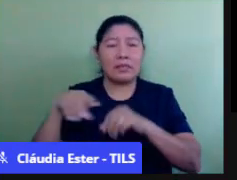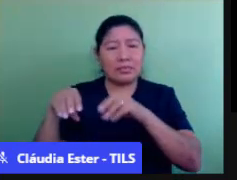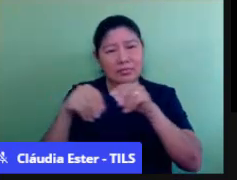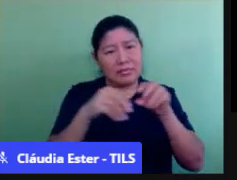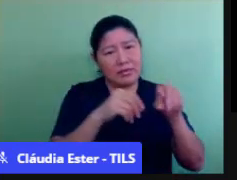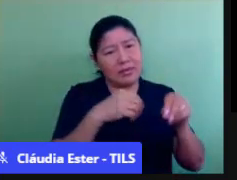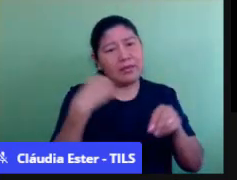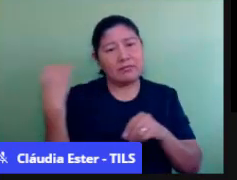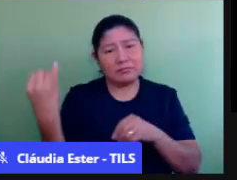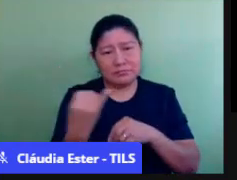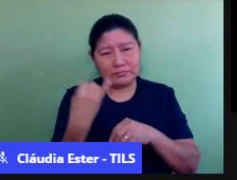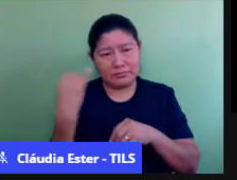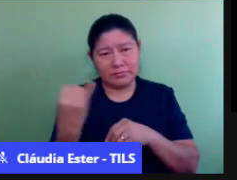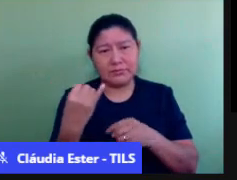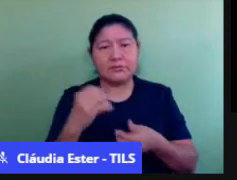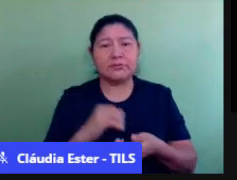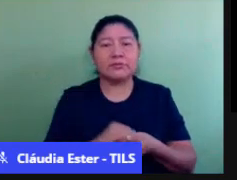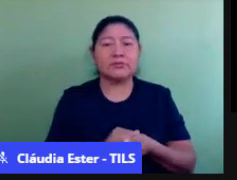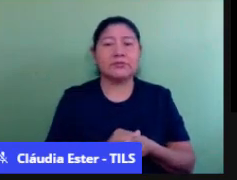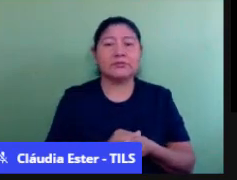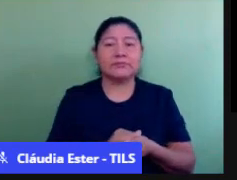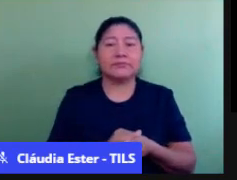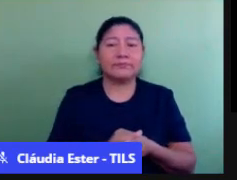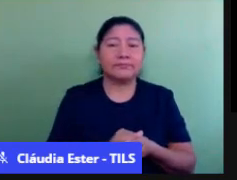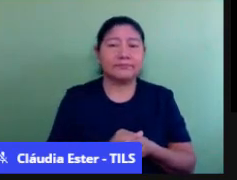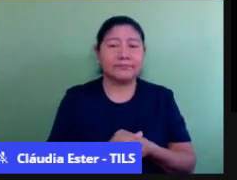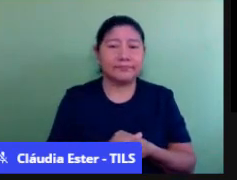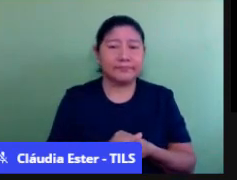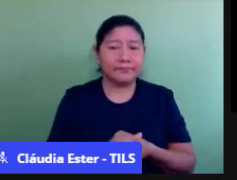Depois, continuando.